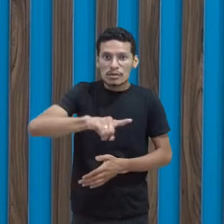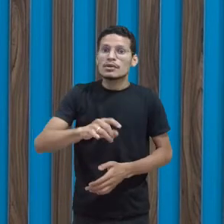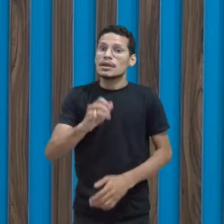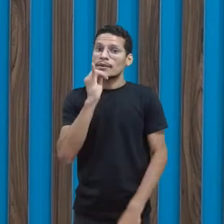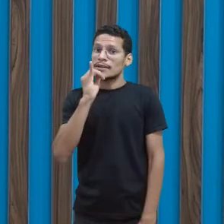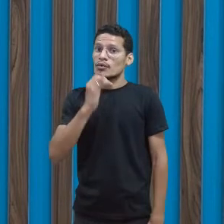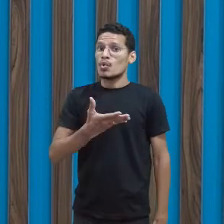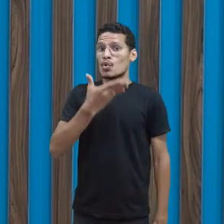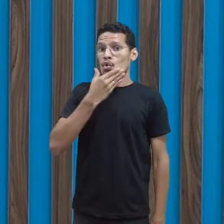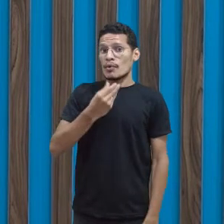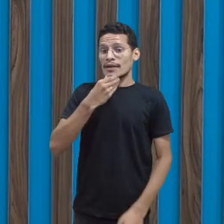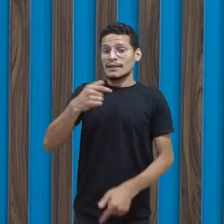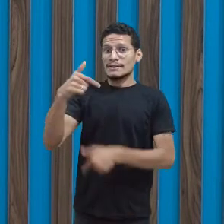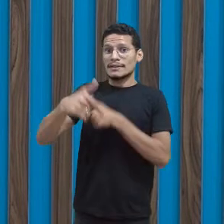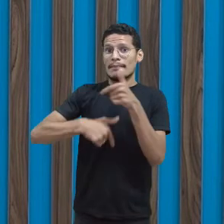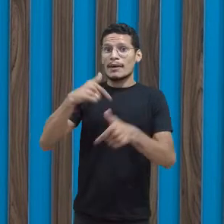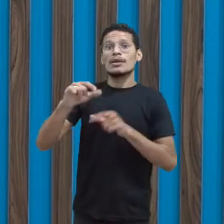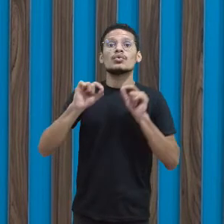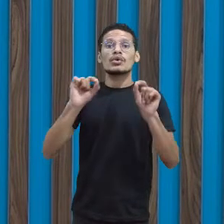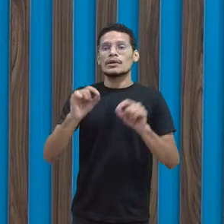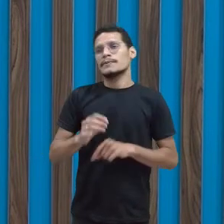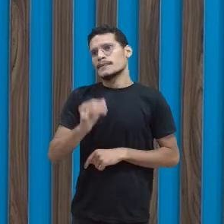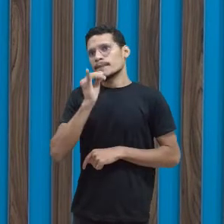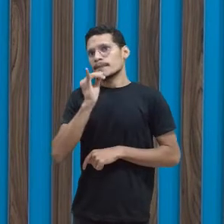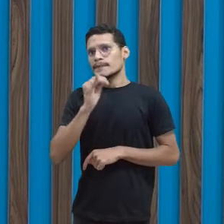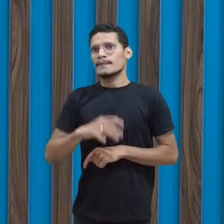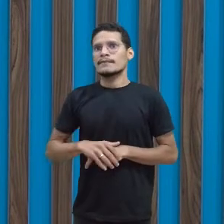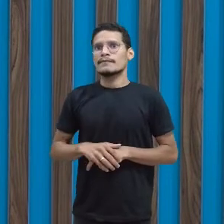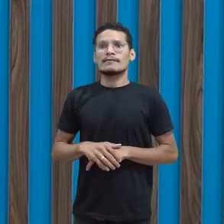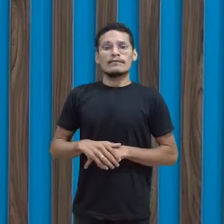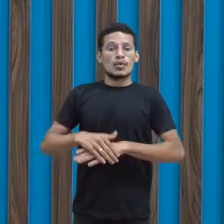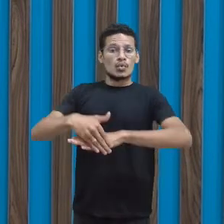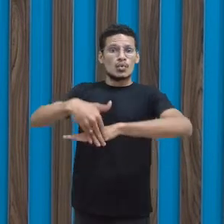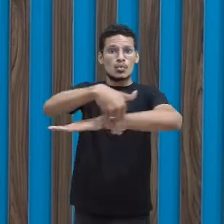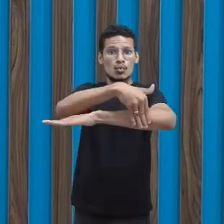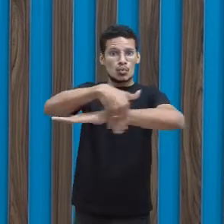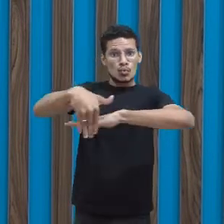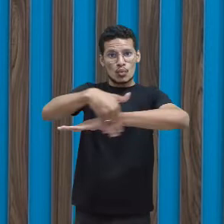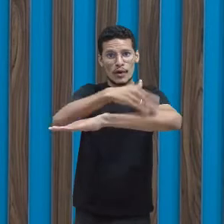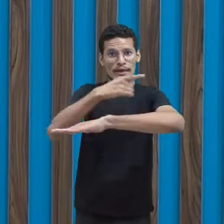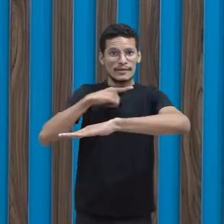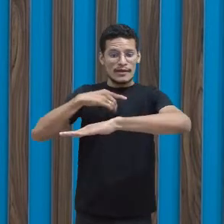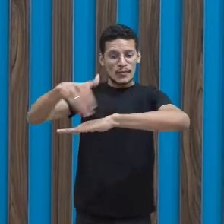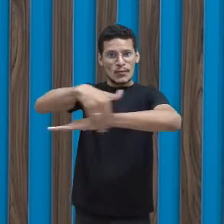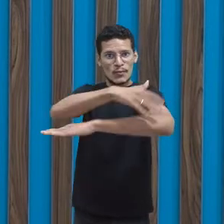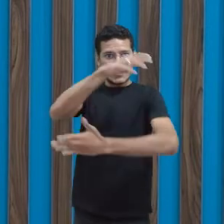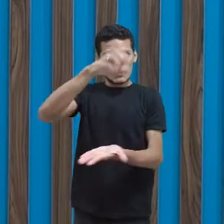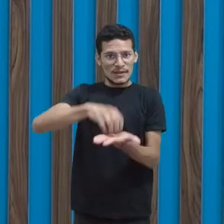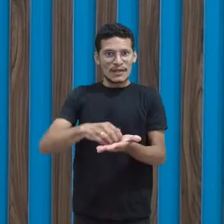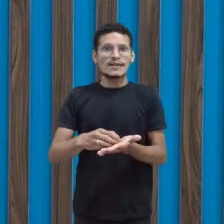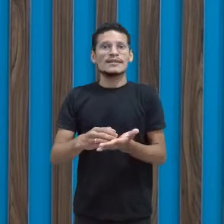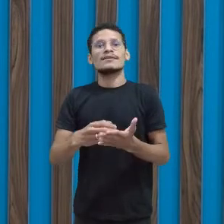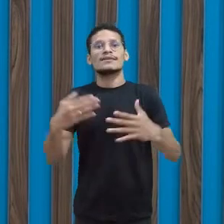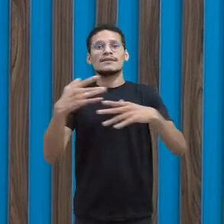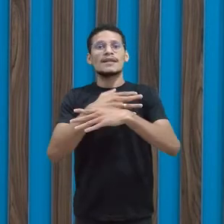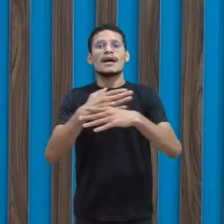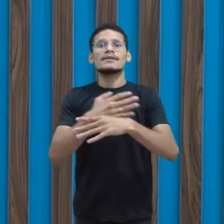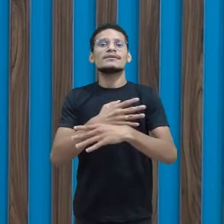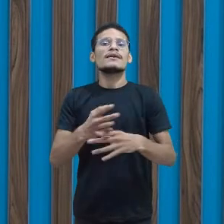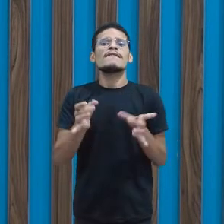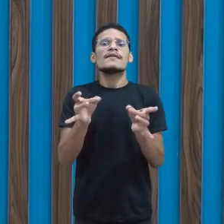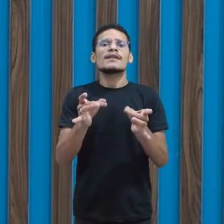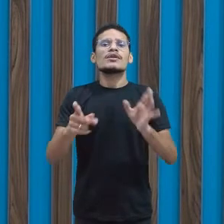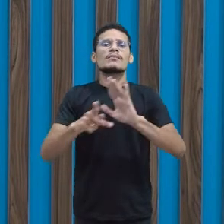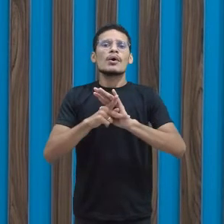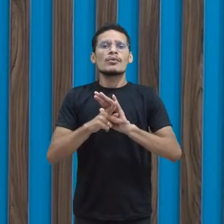ele trabalha, né, numa dessas vias, né, que a gente tem aqui no centro da cidade, vendendo capinha de